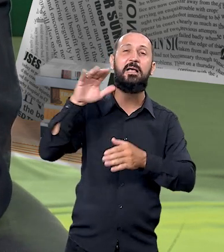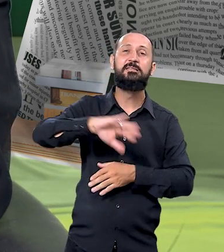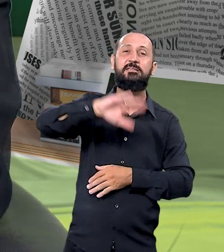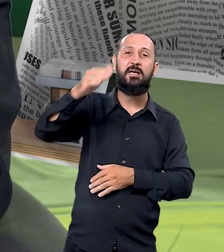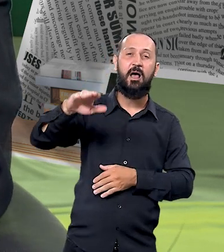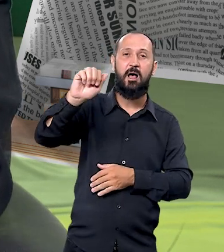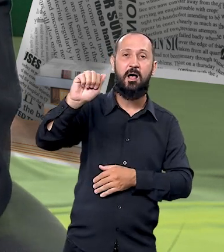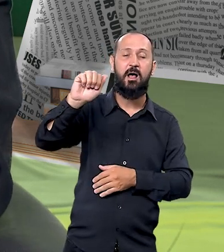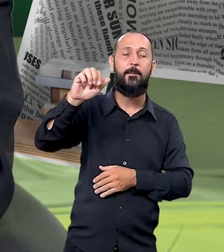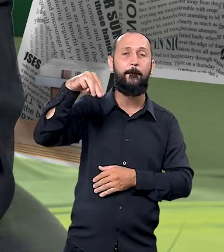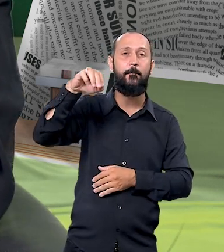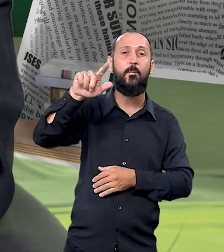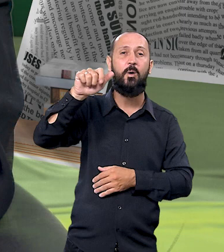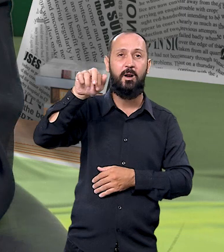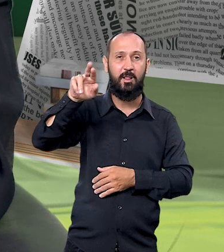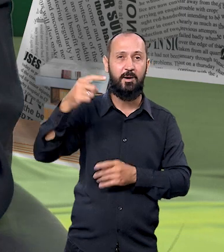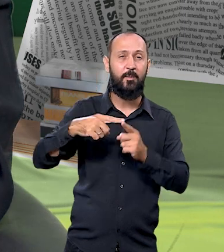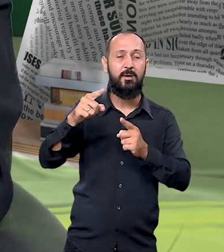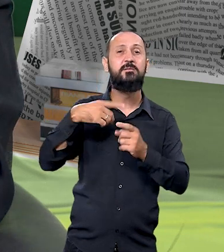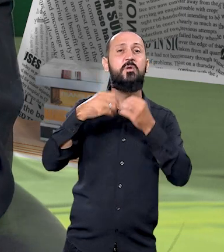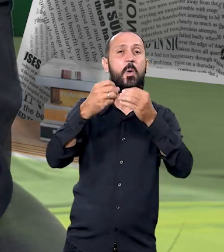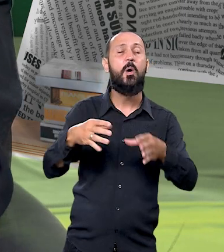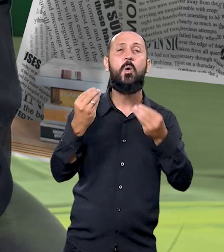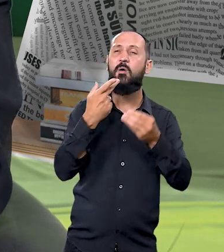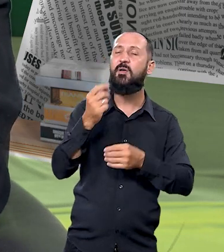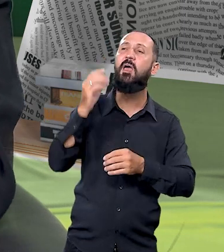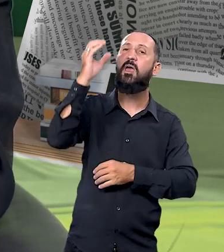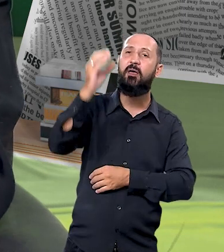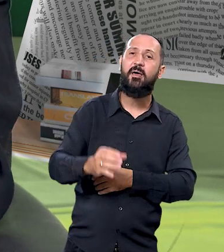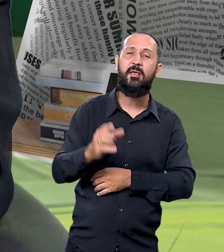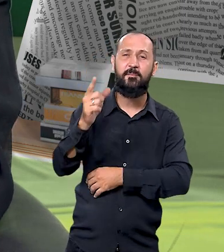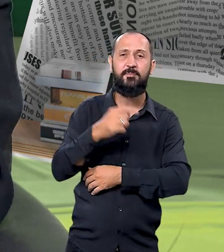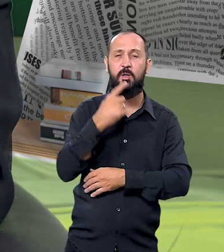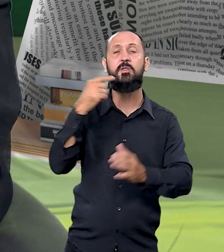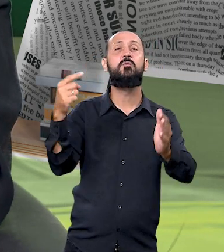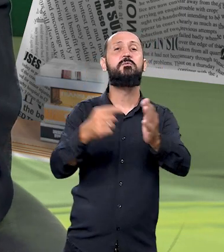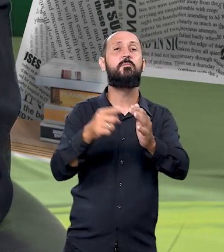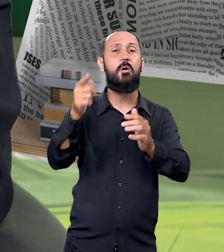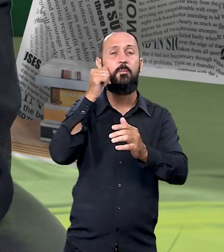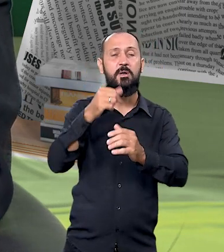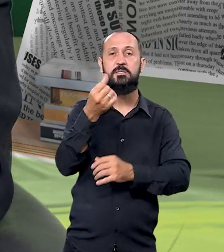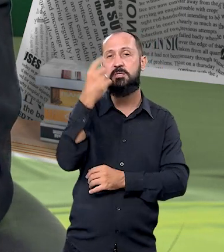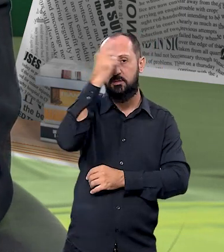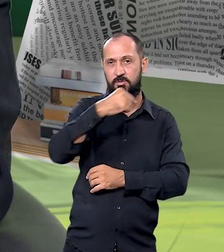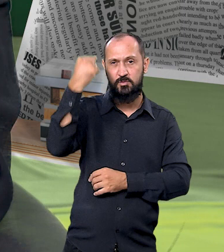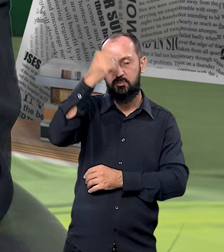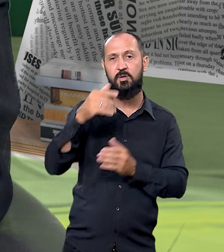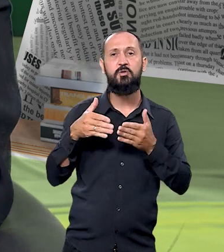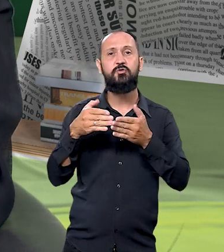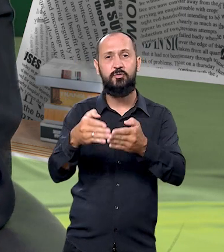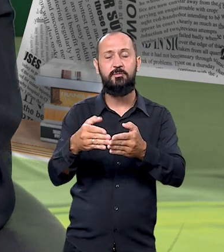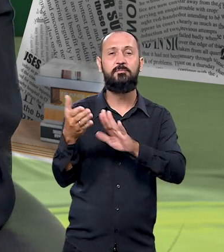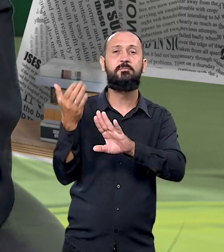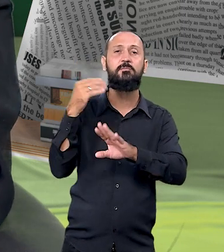muito prejudicadas. Porque como que a gente fala, é crime, denuncie para uma mulher que está a 6 horas de Corumbá. Nós tivemos recentemente uma